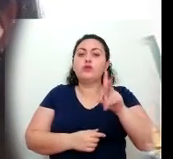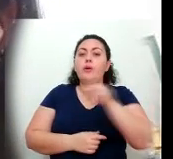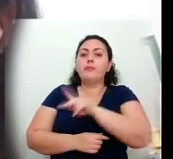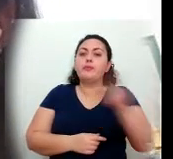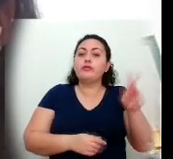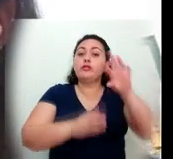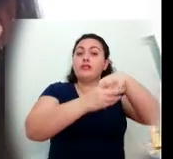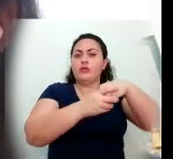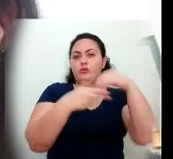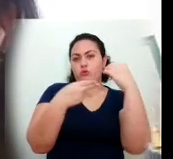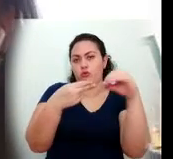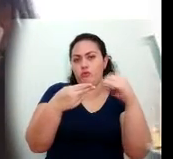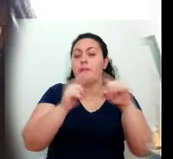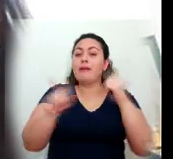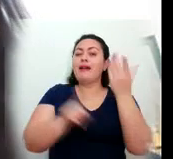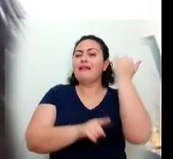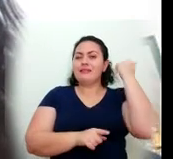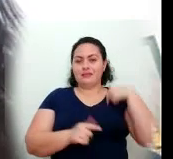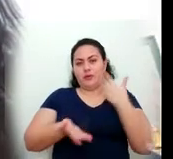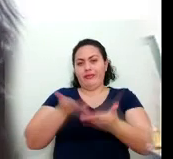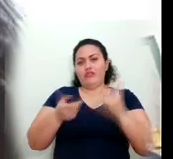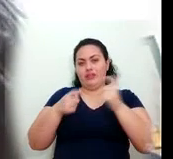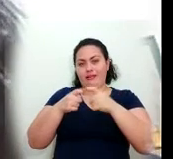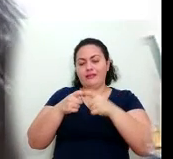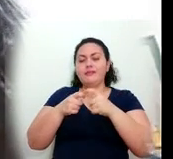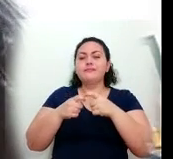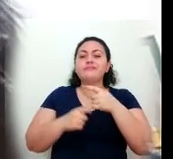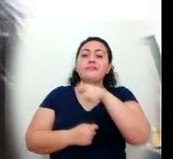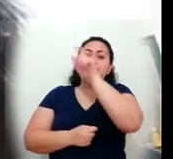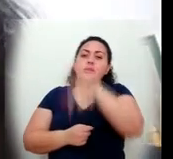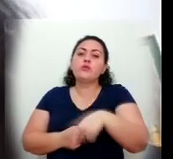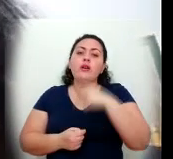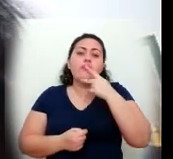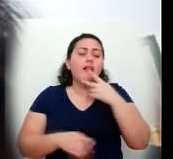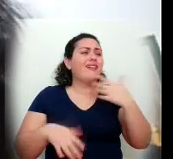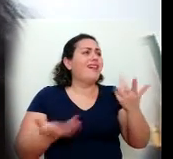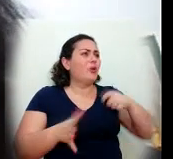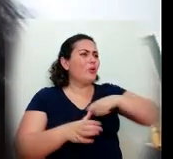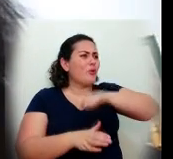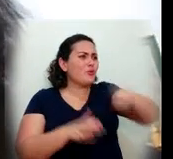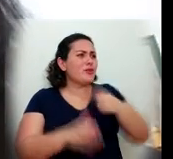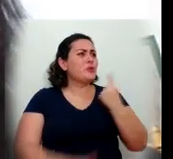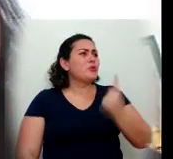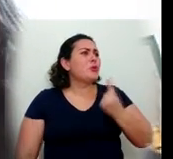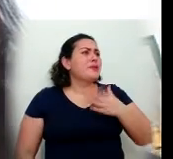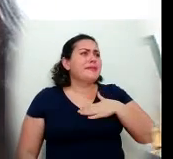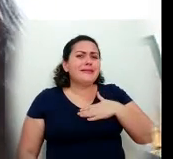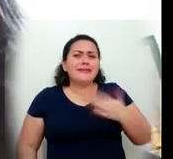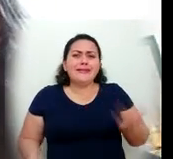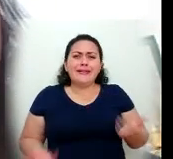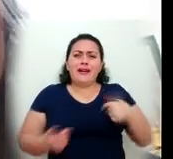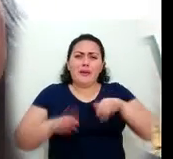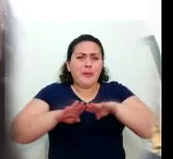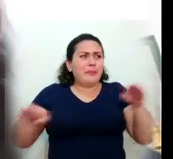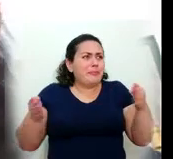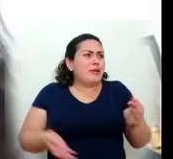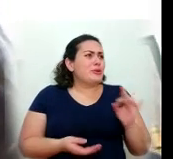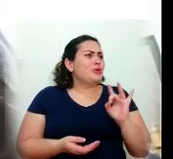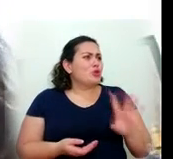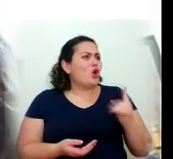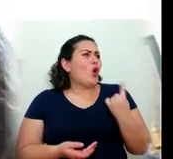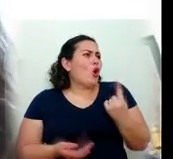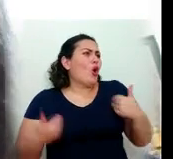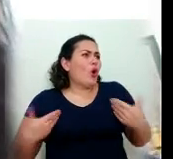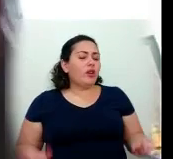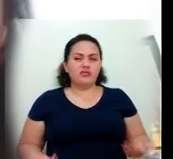na UFIXPA. Mas na época que eu atendia no consultório, as pessoas me diziam assim, mas cozinhar só pra mim, ou pôr a mesa só pra mim. Eu dizia assim, como assim só pra